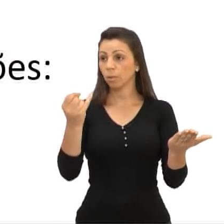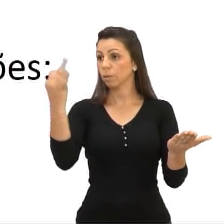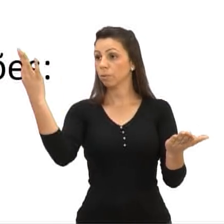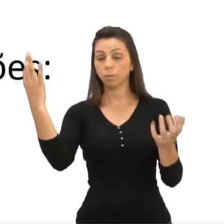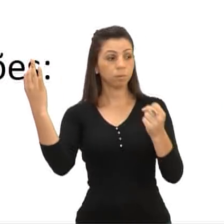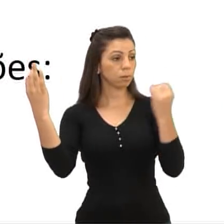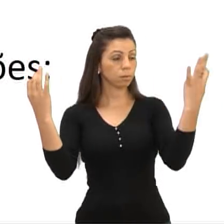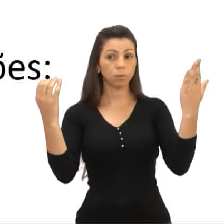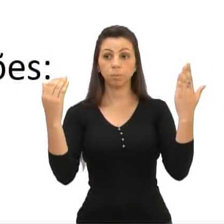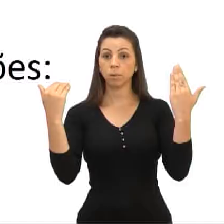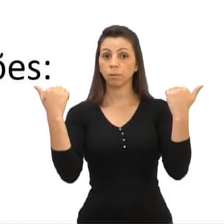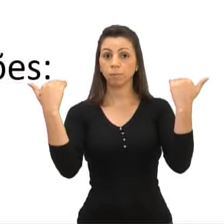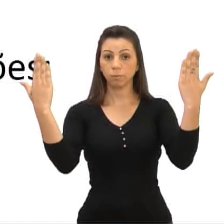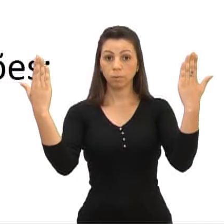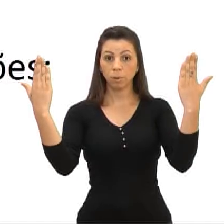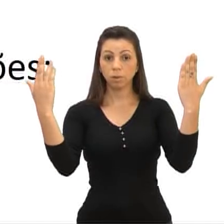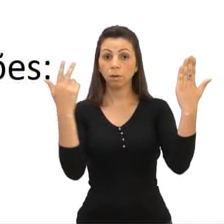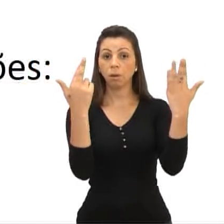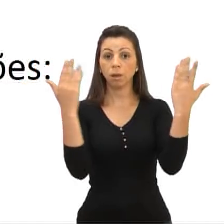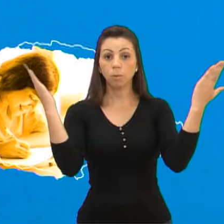igual ao produto dos meios.